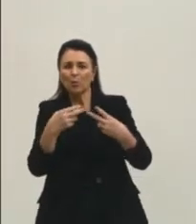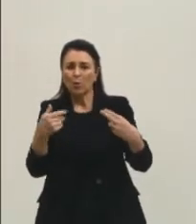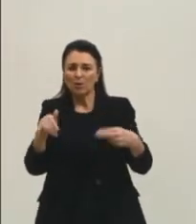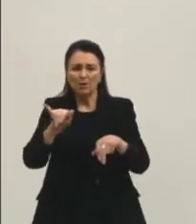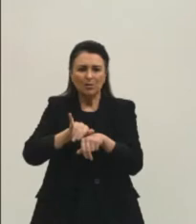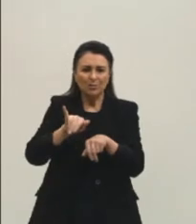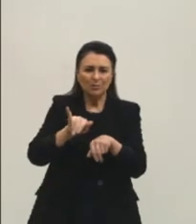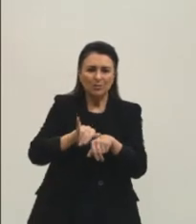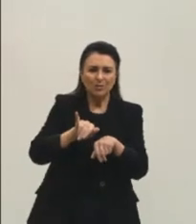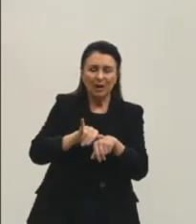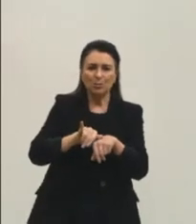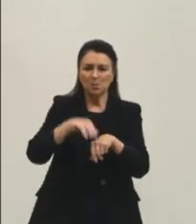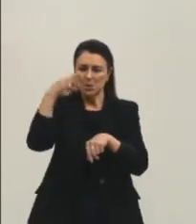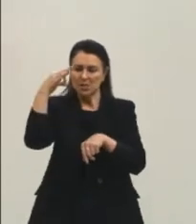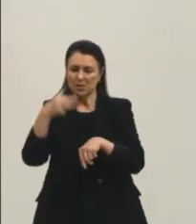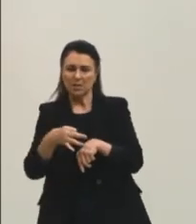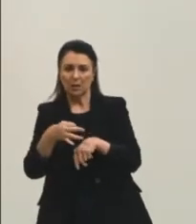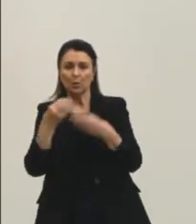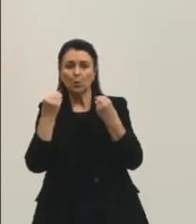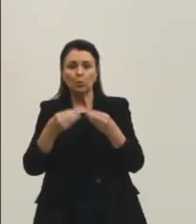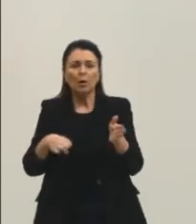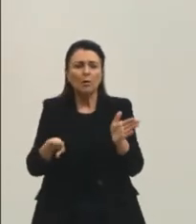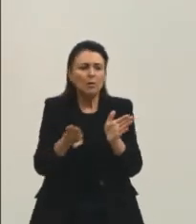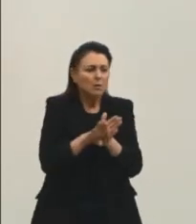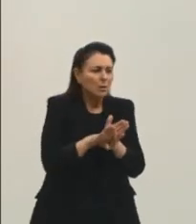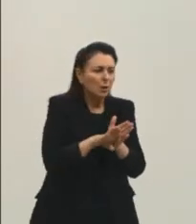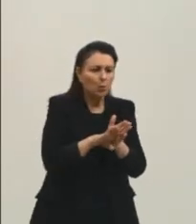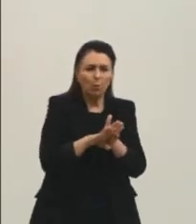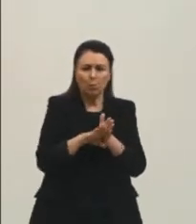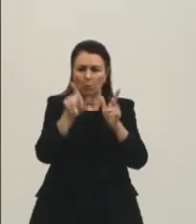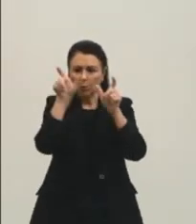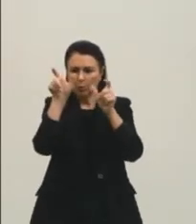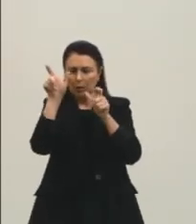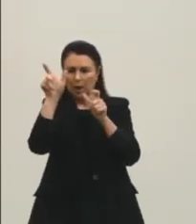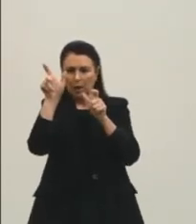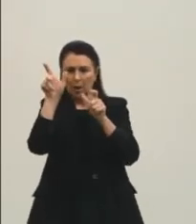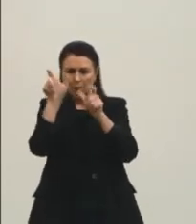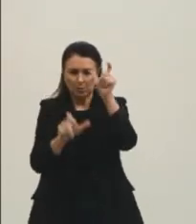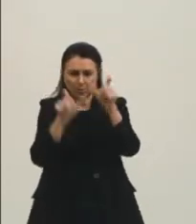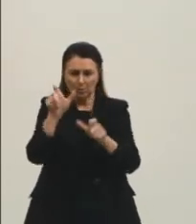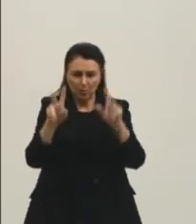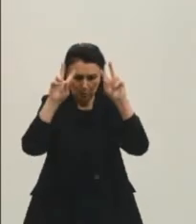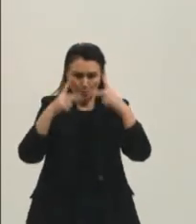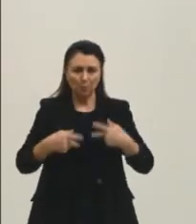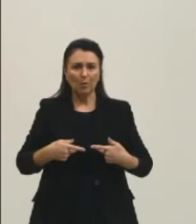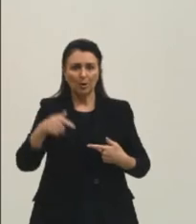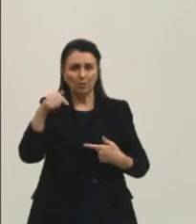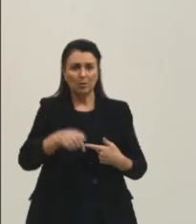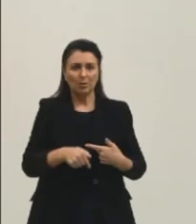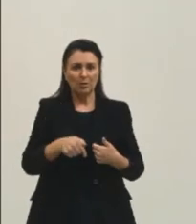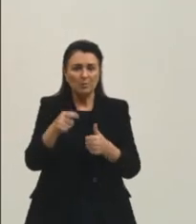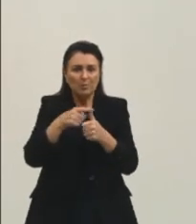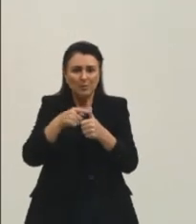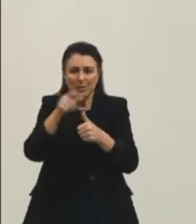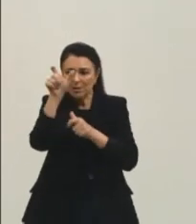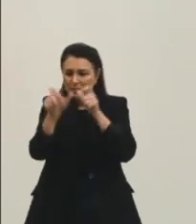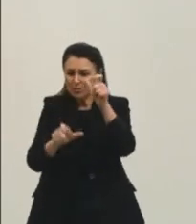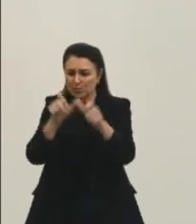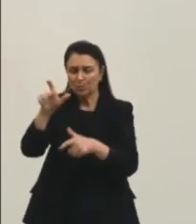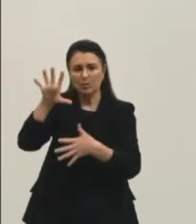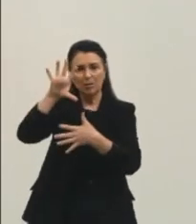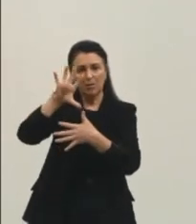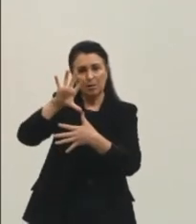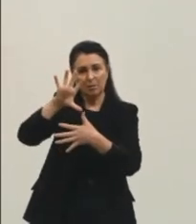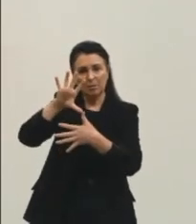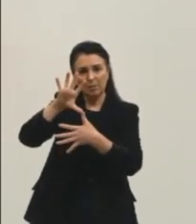não é precisos de como essa chegada aconteceu e como chegar os moradores da América né e o